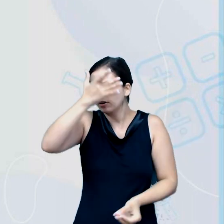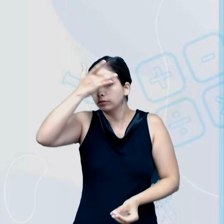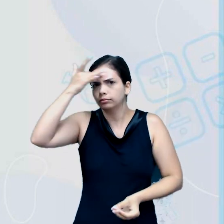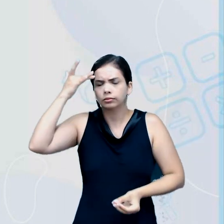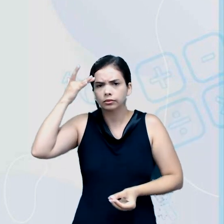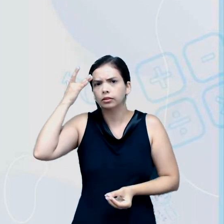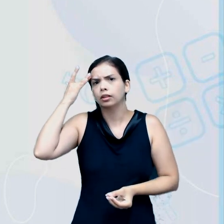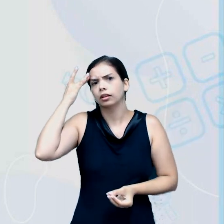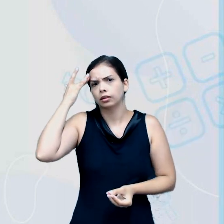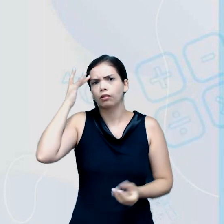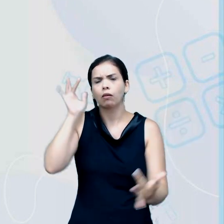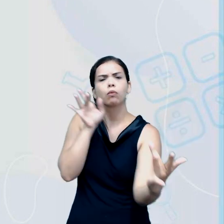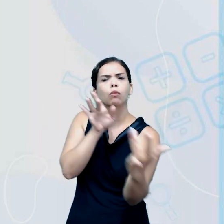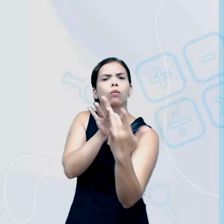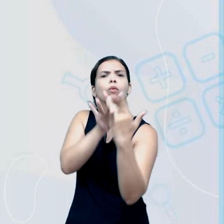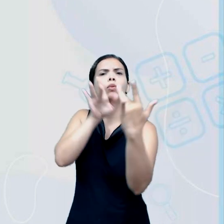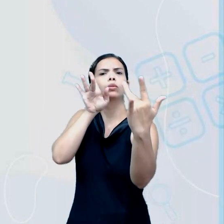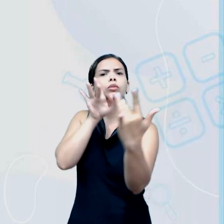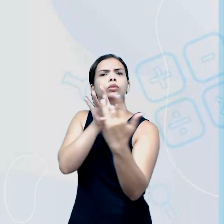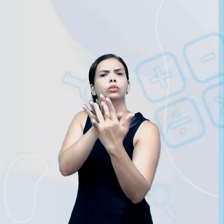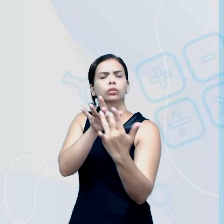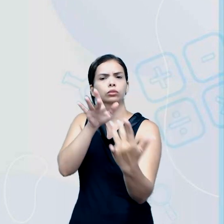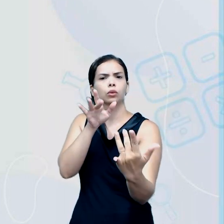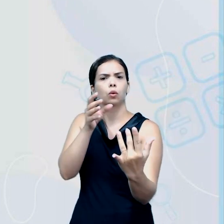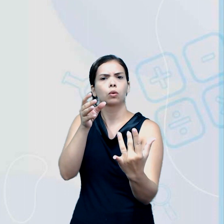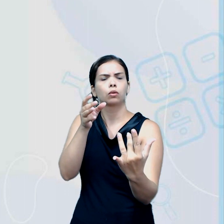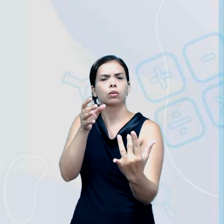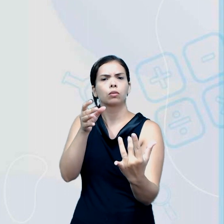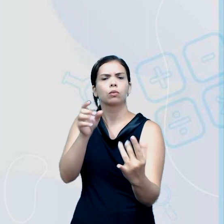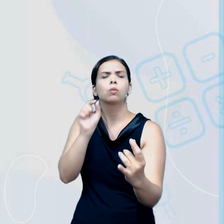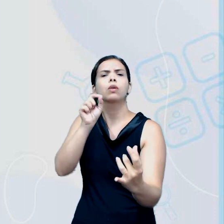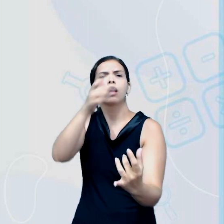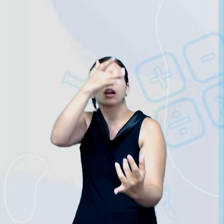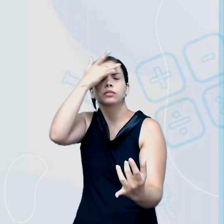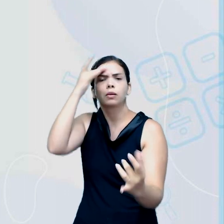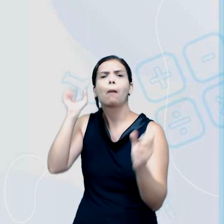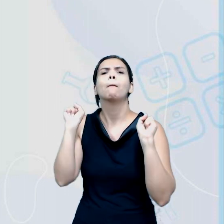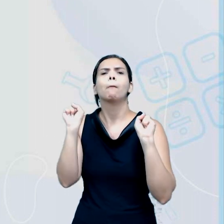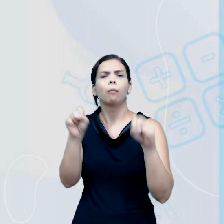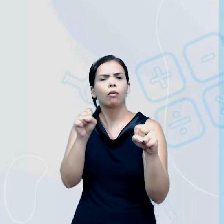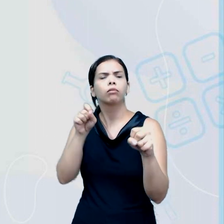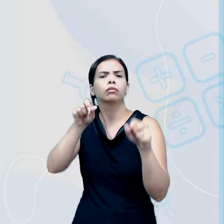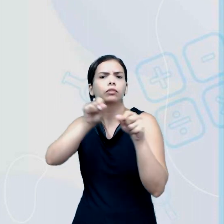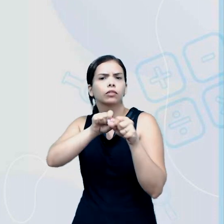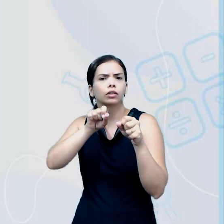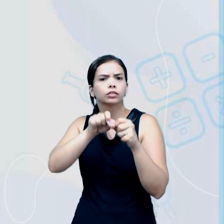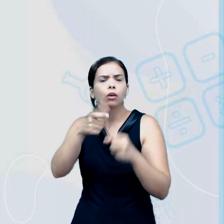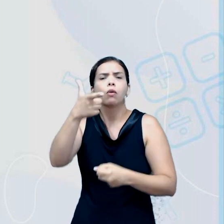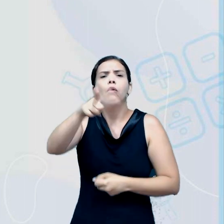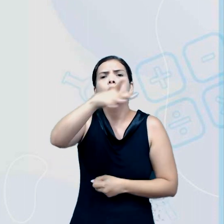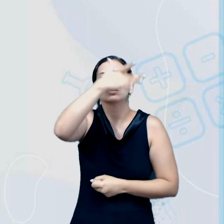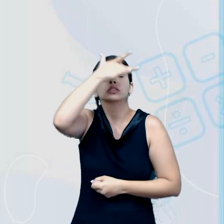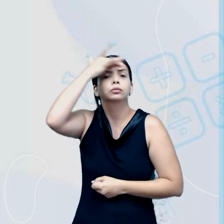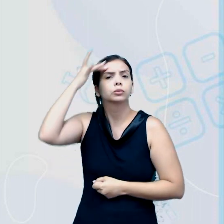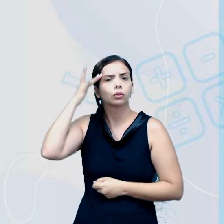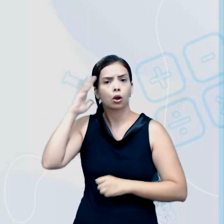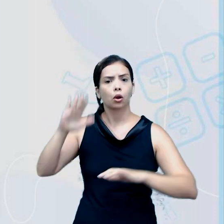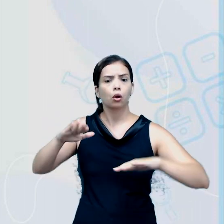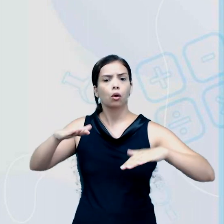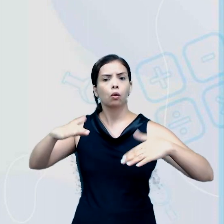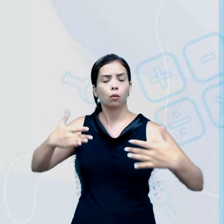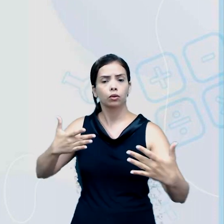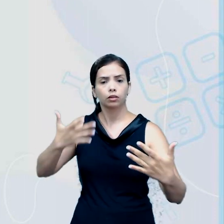lidam com o outro o que é que as pessoas são capazes de fazer com o outro quando ele está